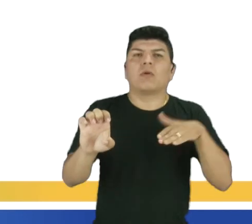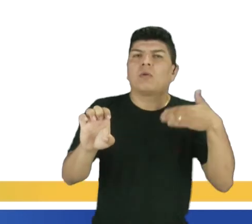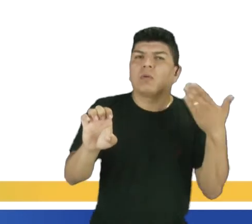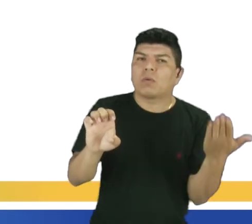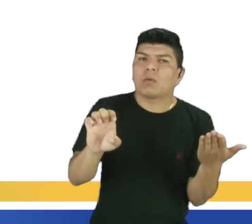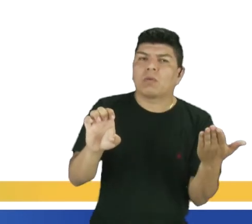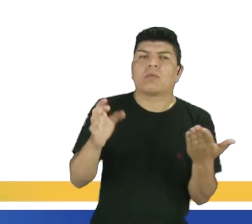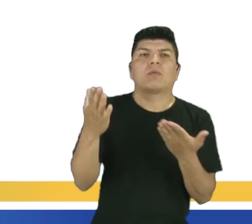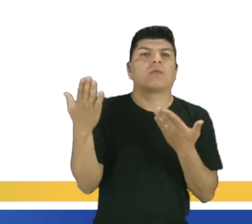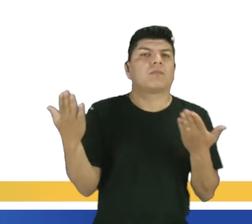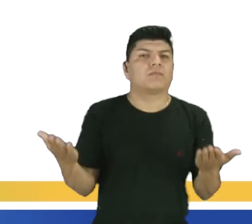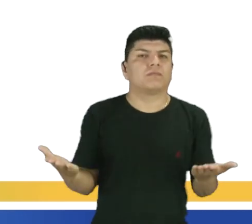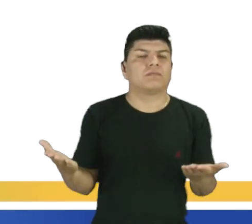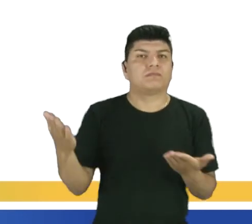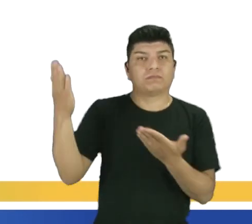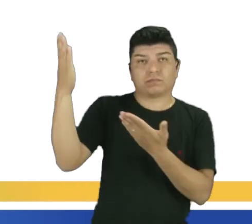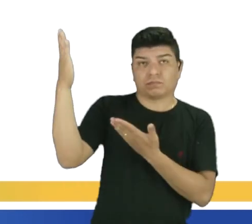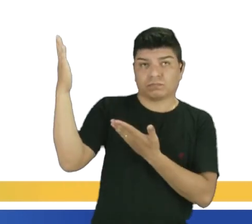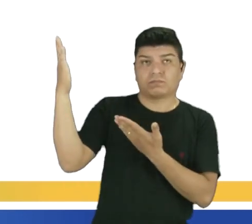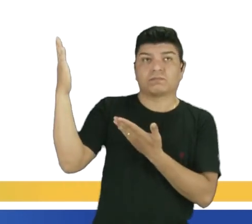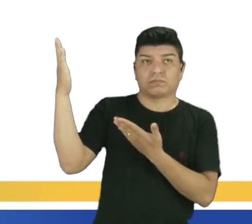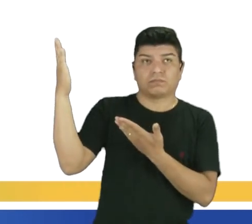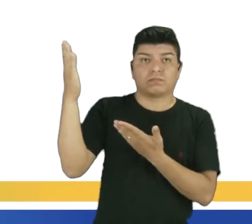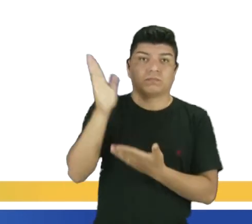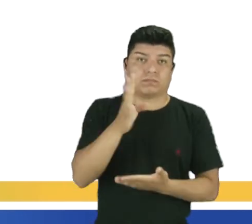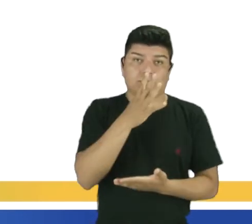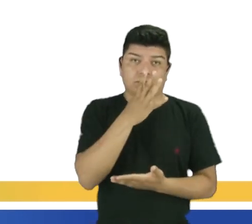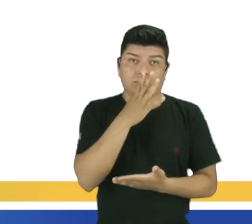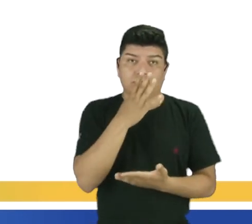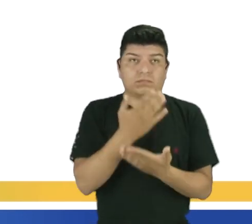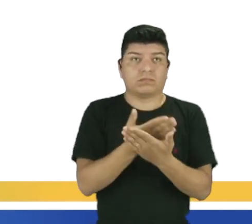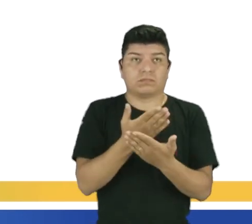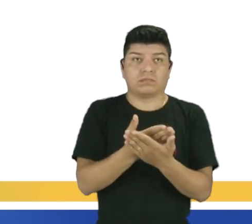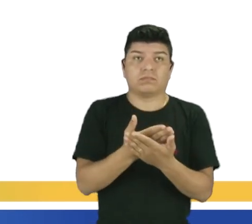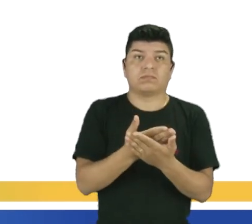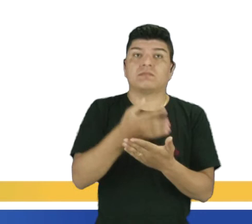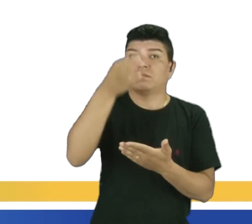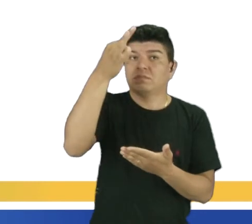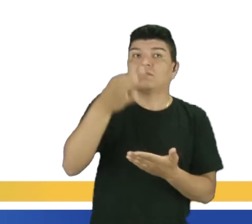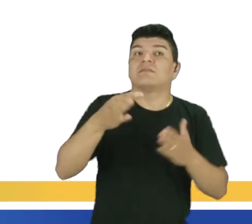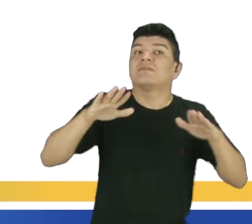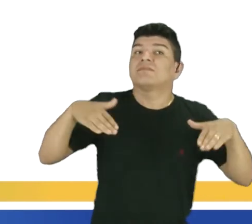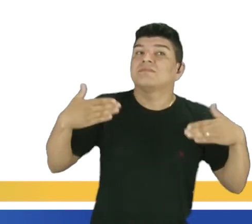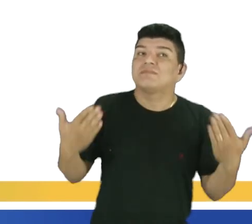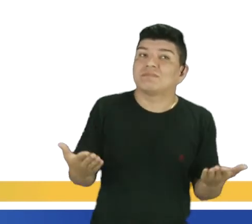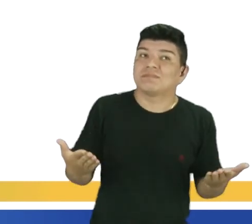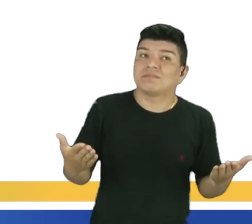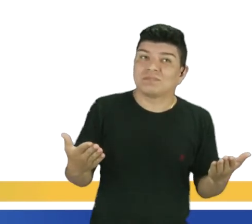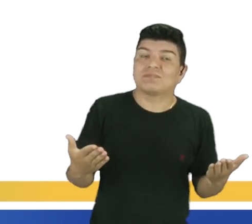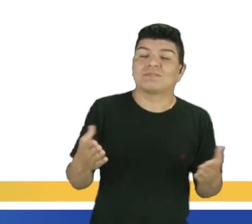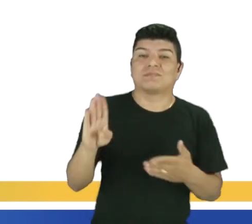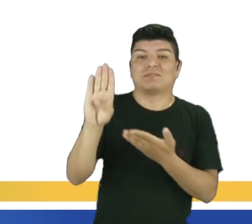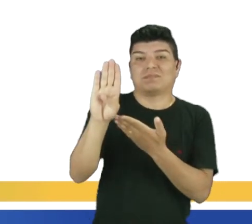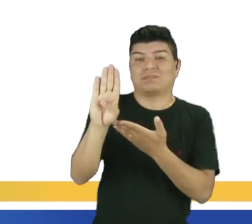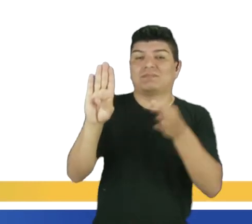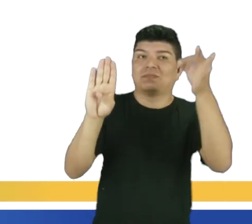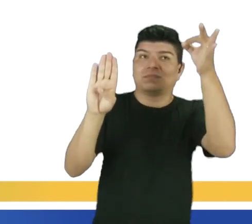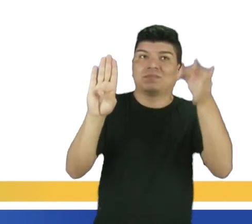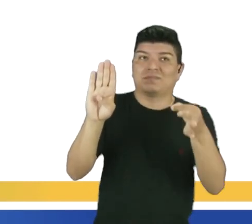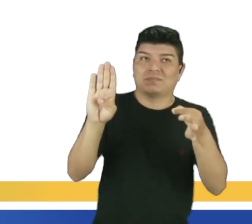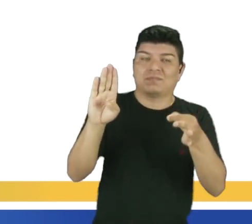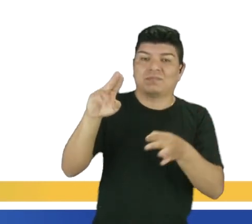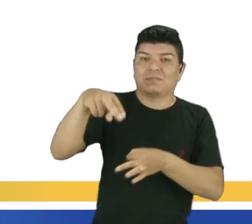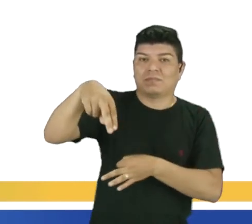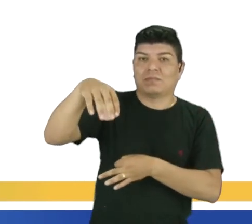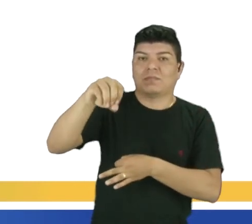vai ser? Qual será? Se você acabou de assistir a aula, vai ver que a correta é nor. Neither, o complemento dele